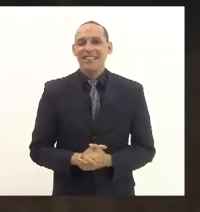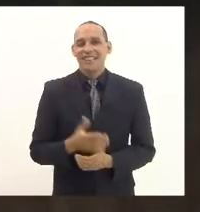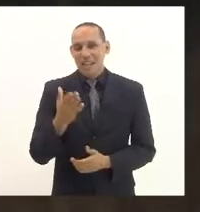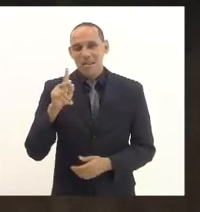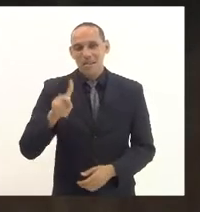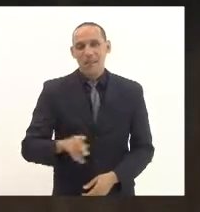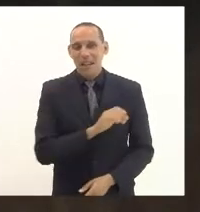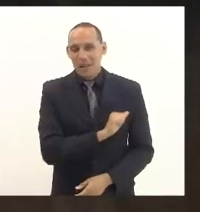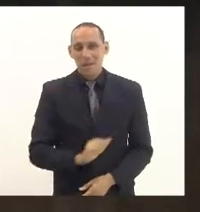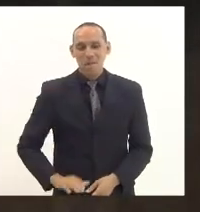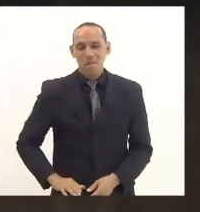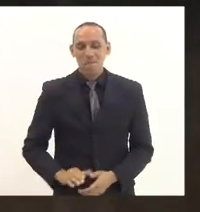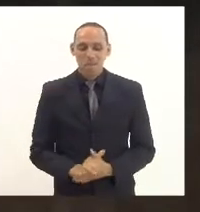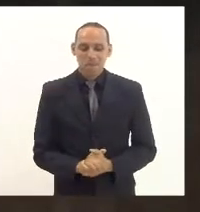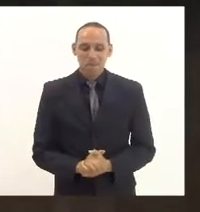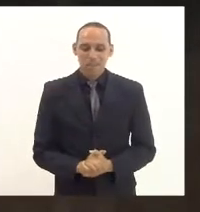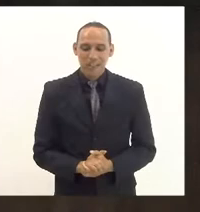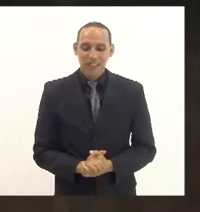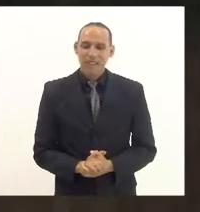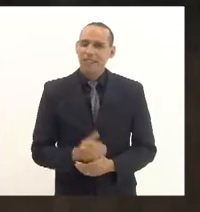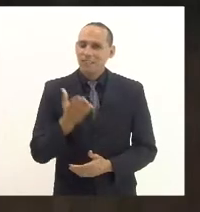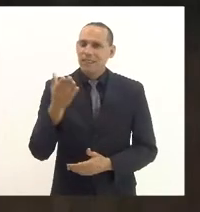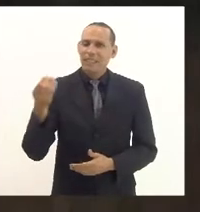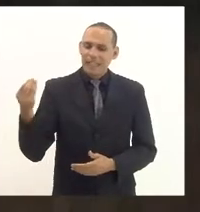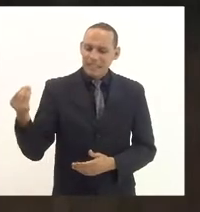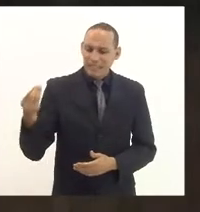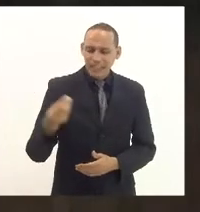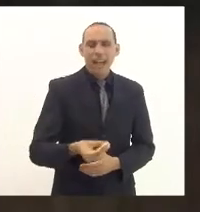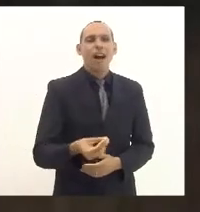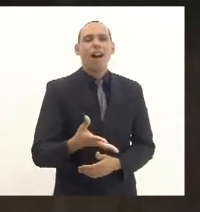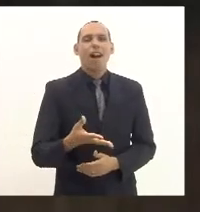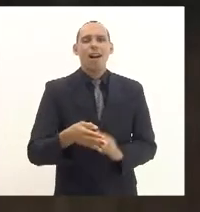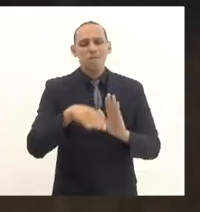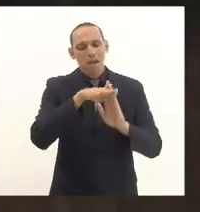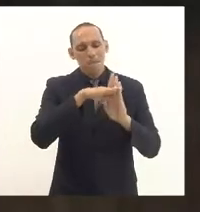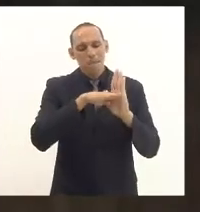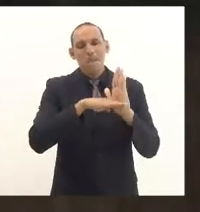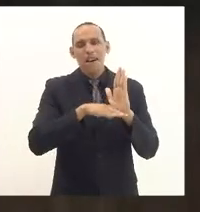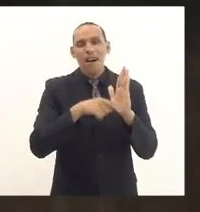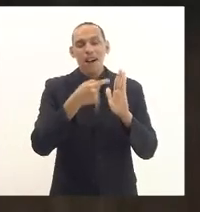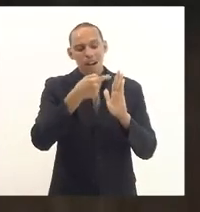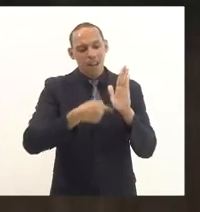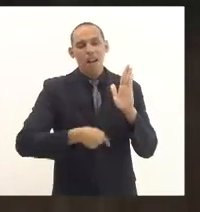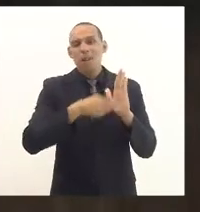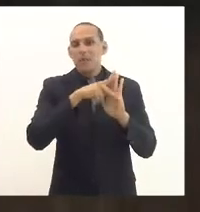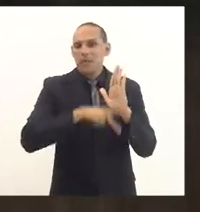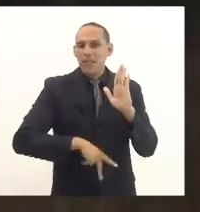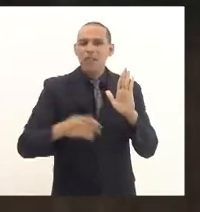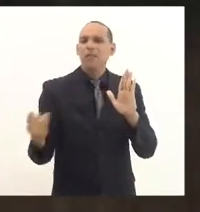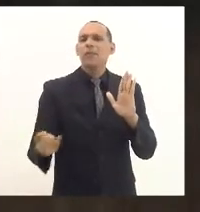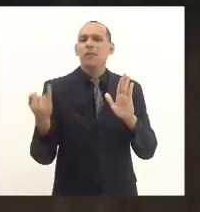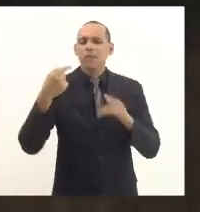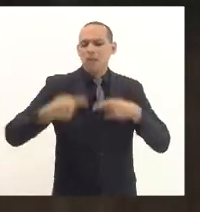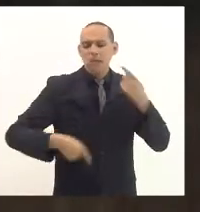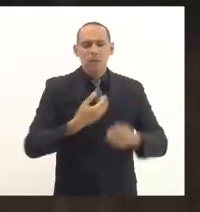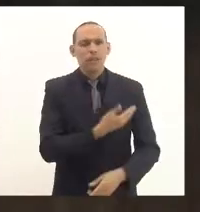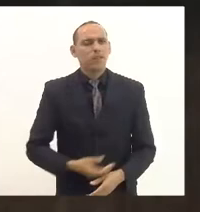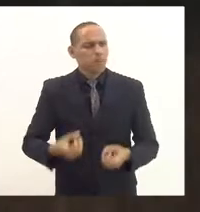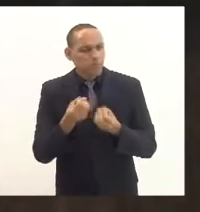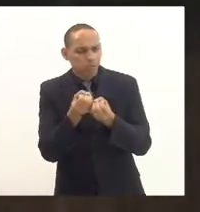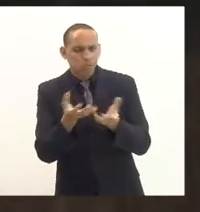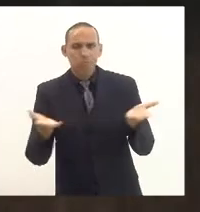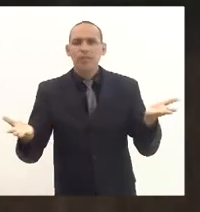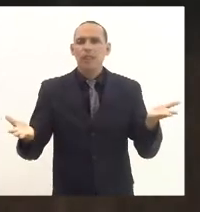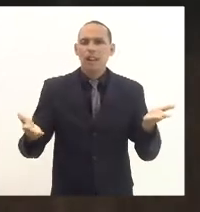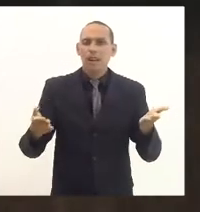André Siciliano, que tem aí trazido à pauta projetos importantíssimos de entrega de políticas públicas que essa